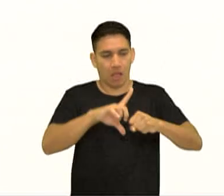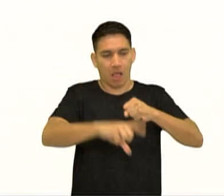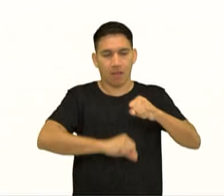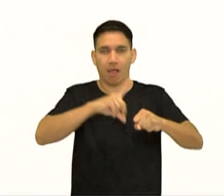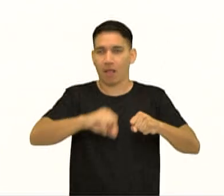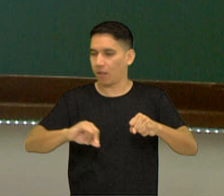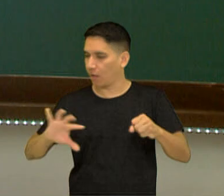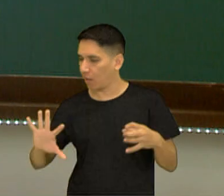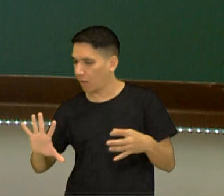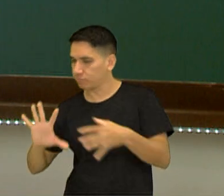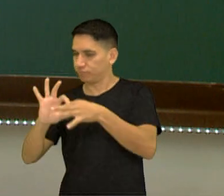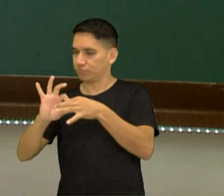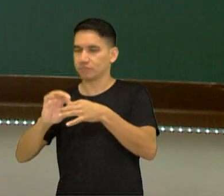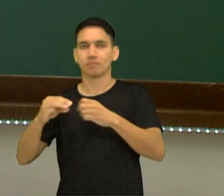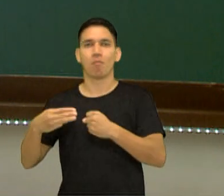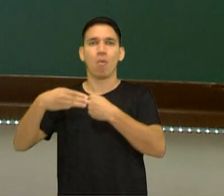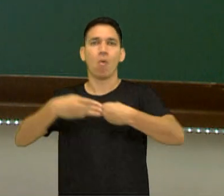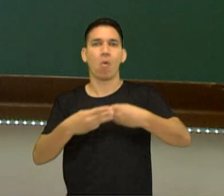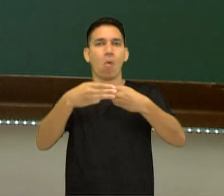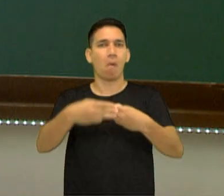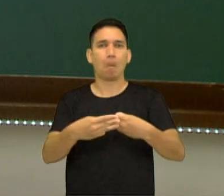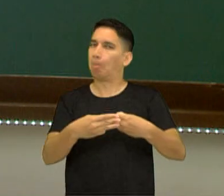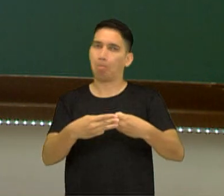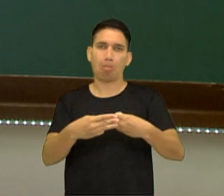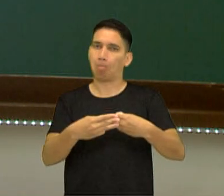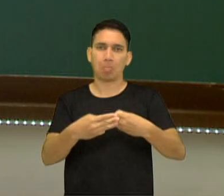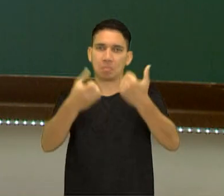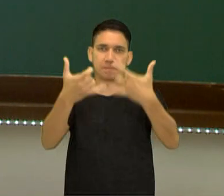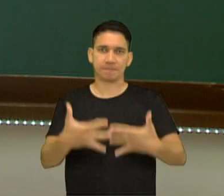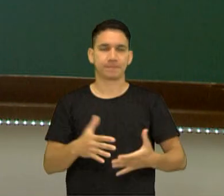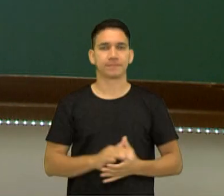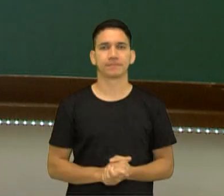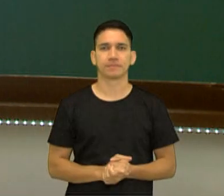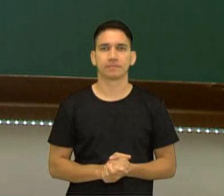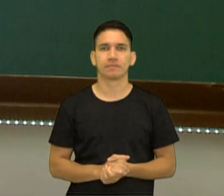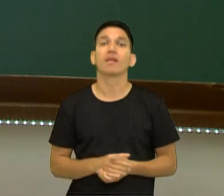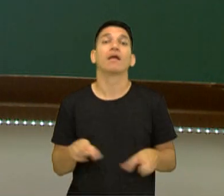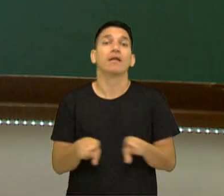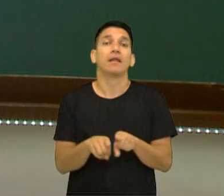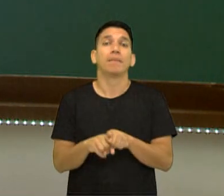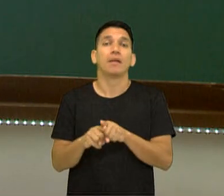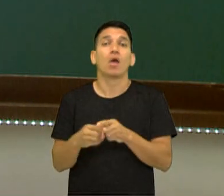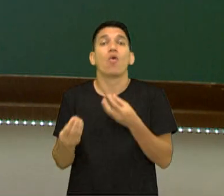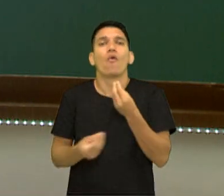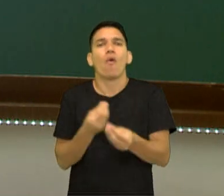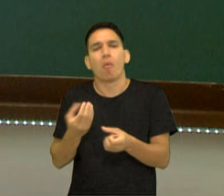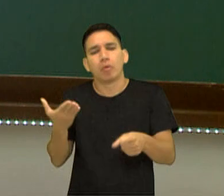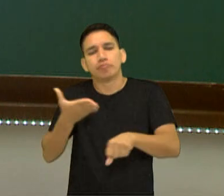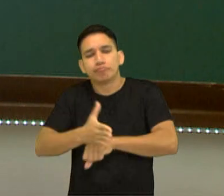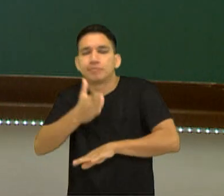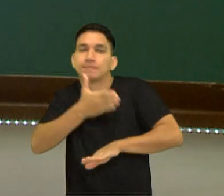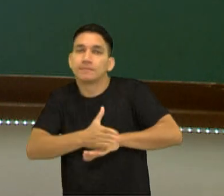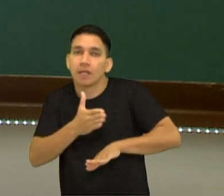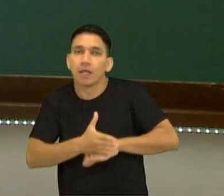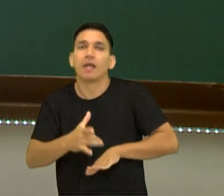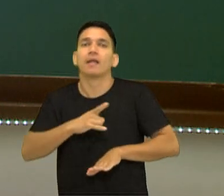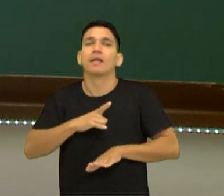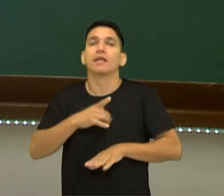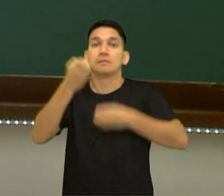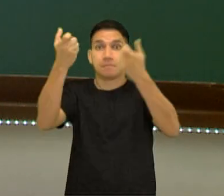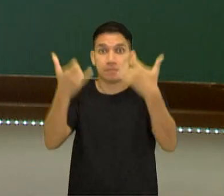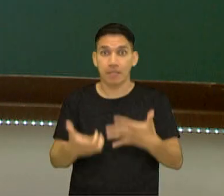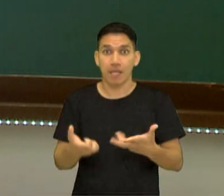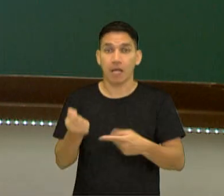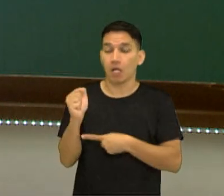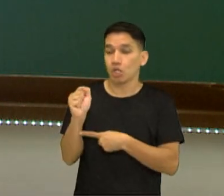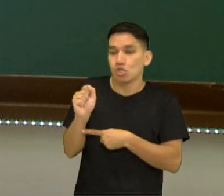as moléculas. E as aplicações, então, do modelo do Bohr falam aí sobre a luminosidade que a